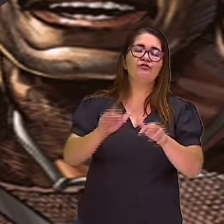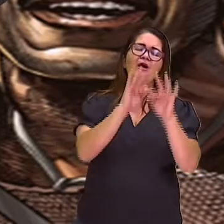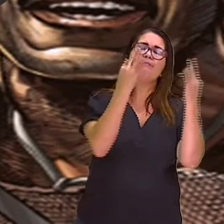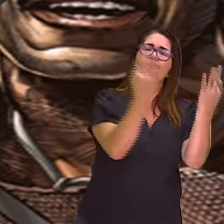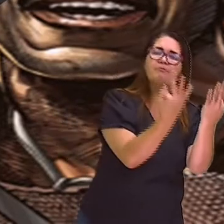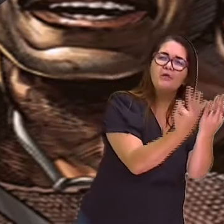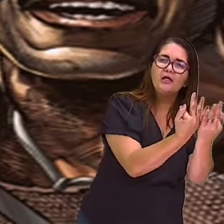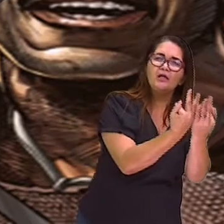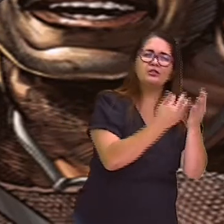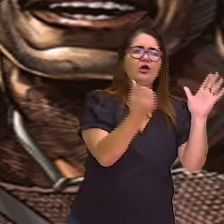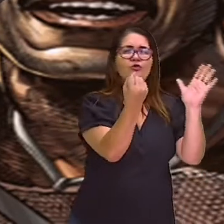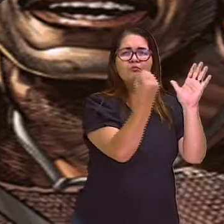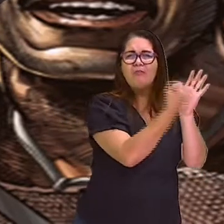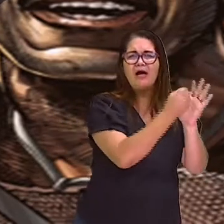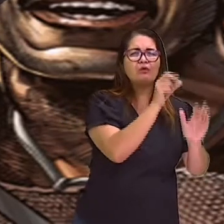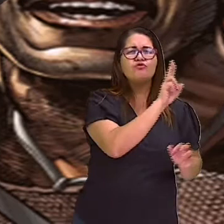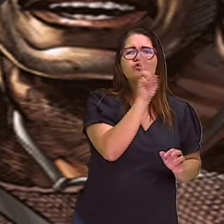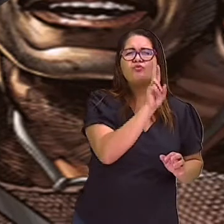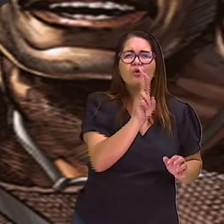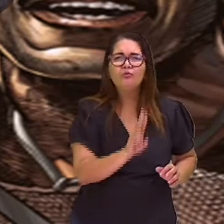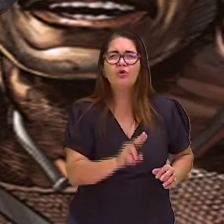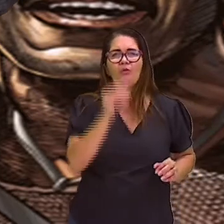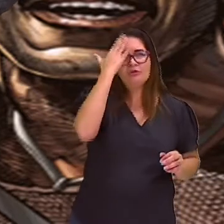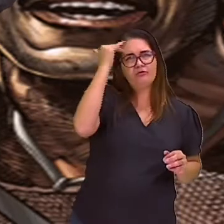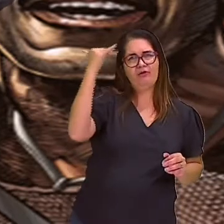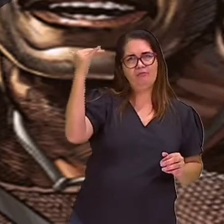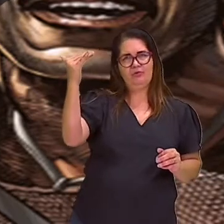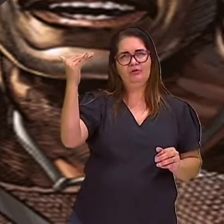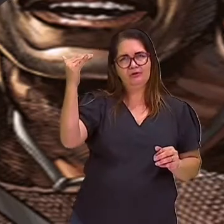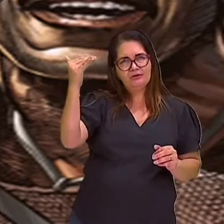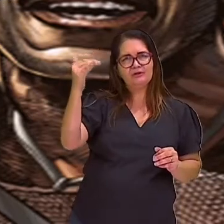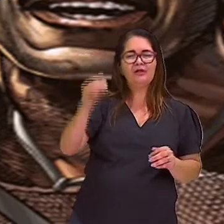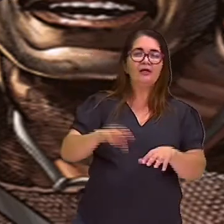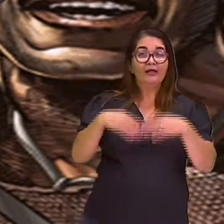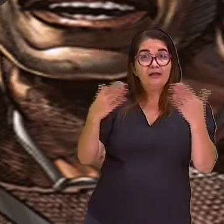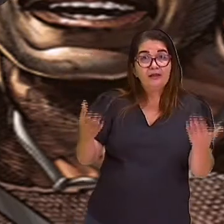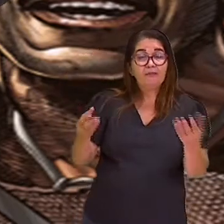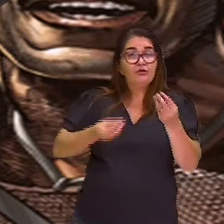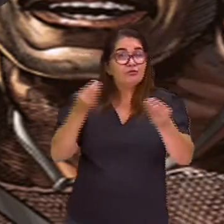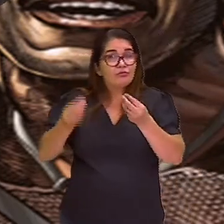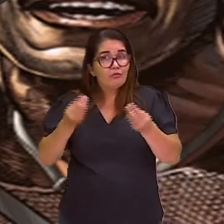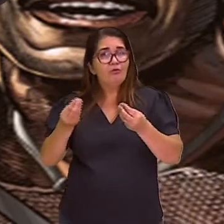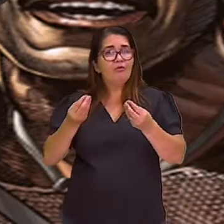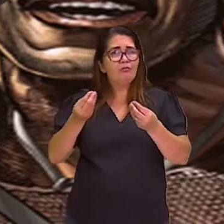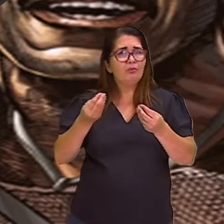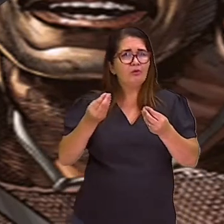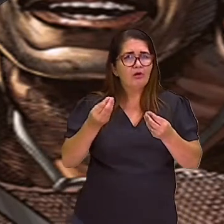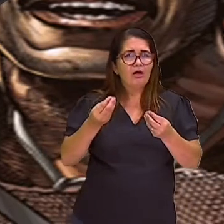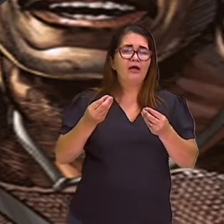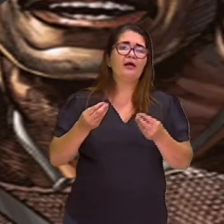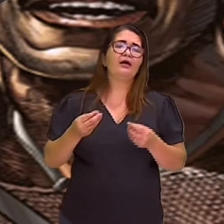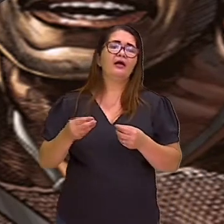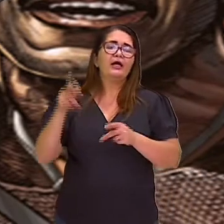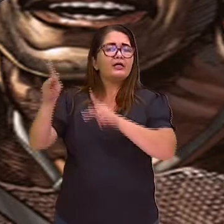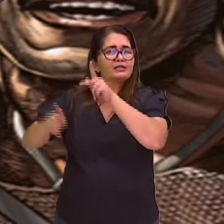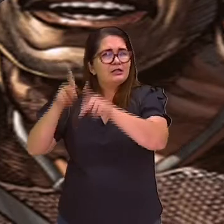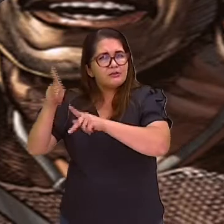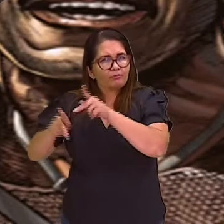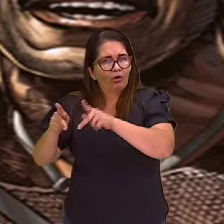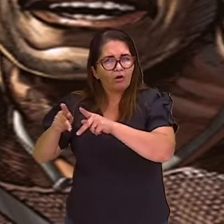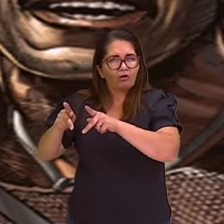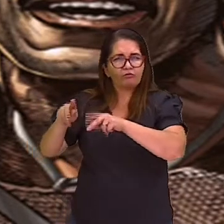esse acontecimento, os portugueses deram início a esforços para recuperar sua colônia e passaram a incentivar os colonos